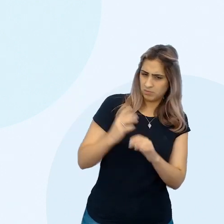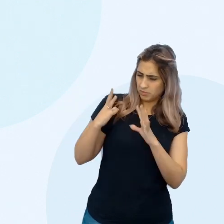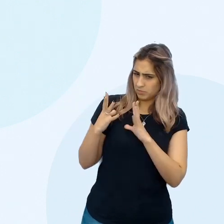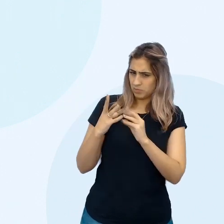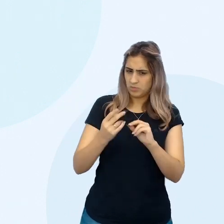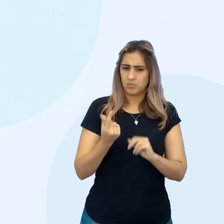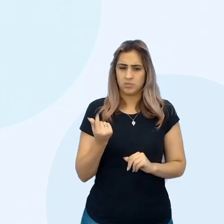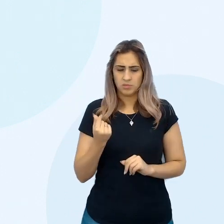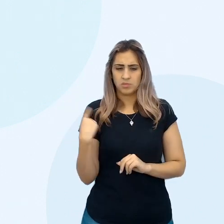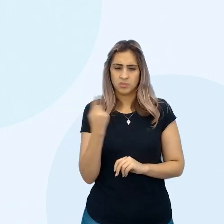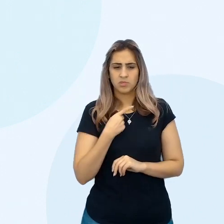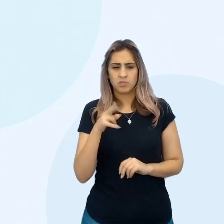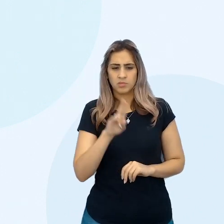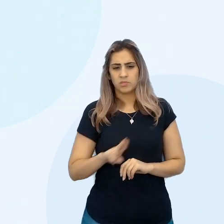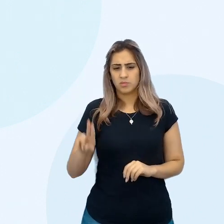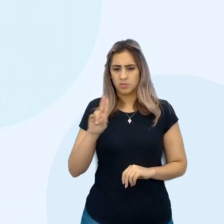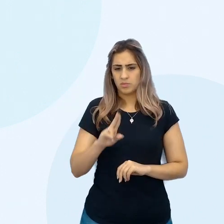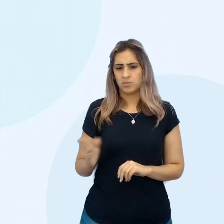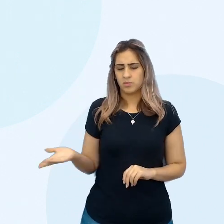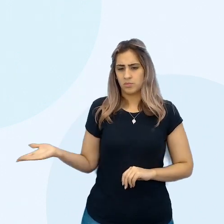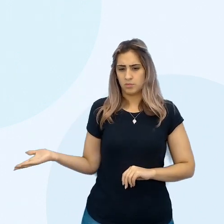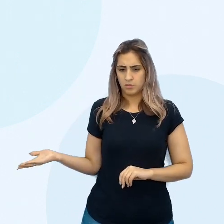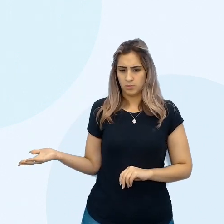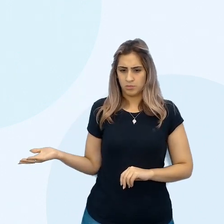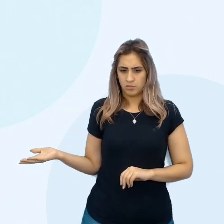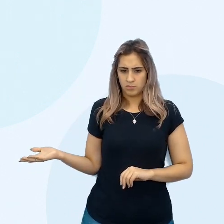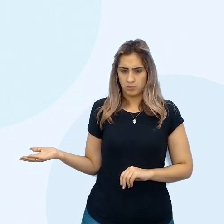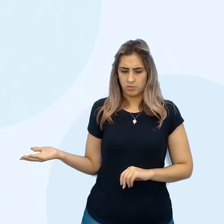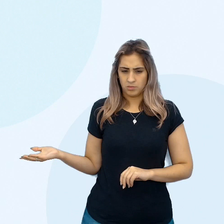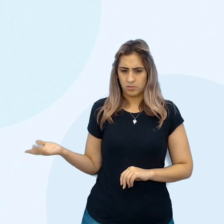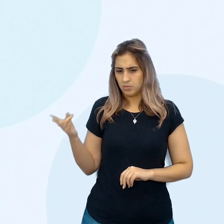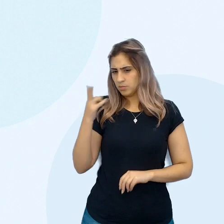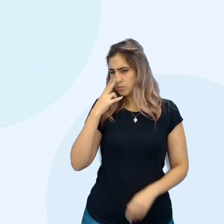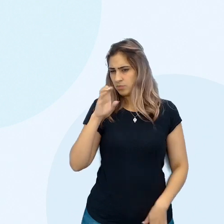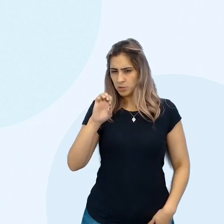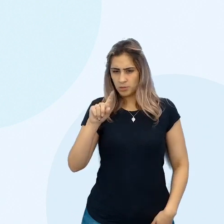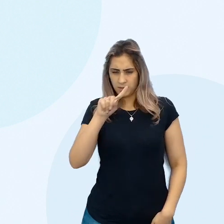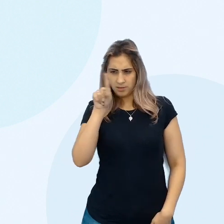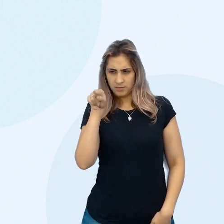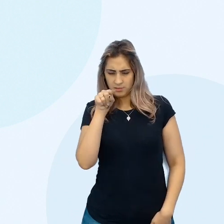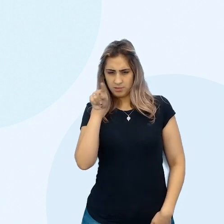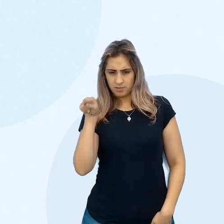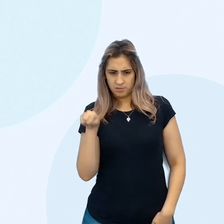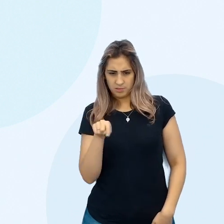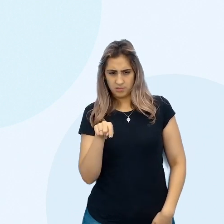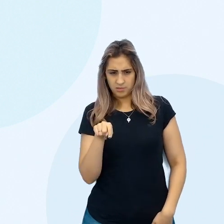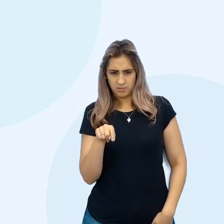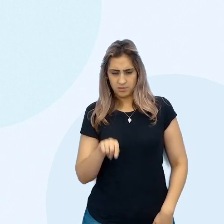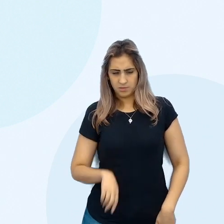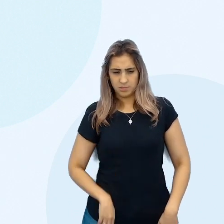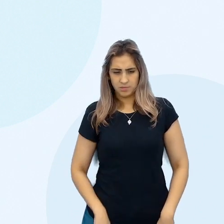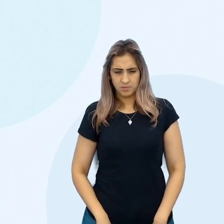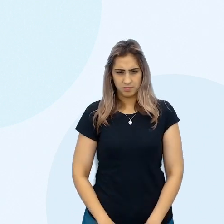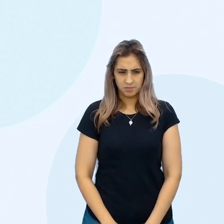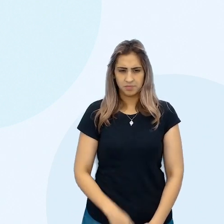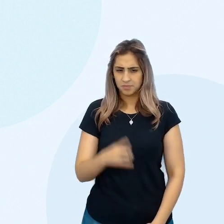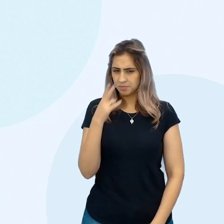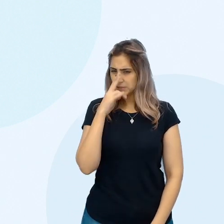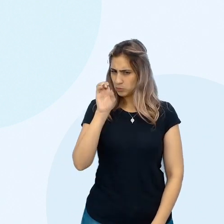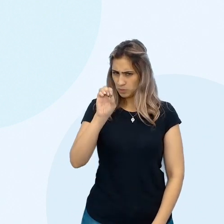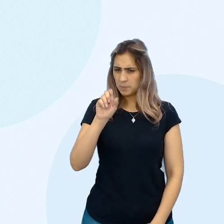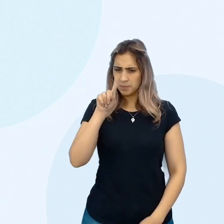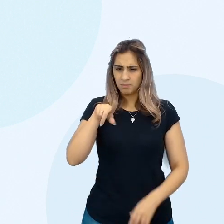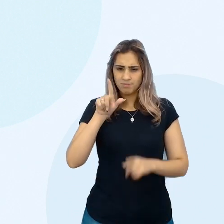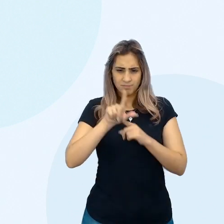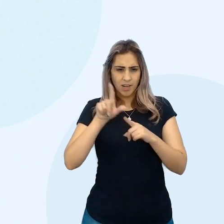todos os valores, a gente usa esse símbolo do somatório, que parece um E aí, né, bem grande. Sigma. Sigma, isso mesmo. Parece um E, mas não é uma